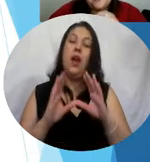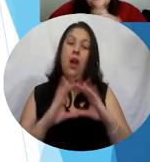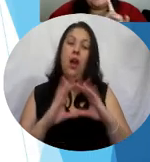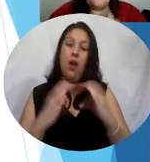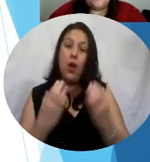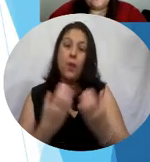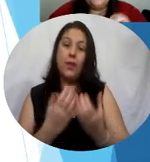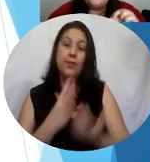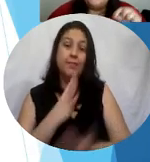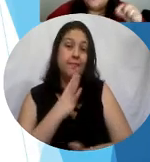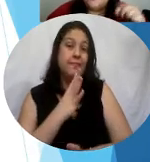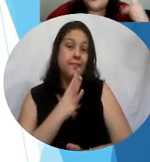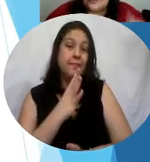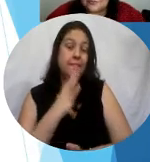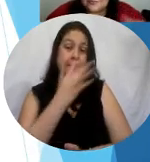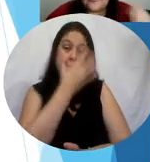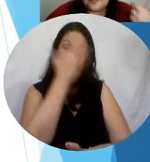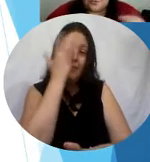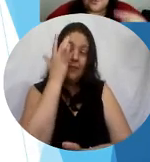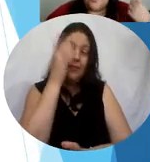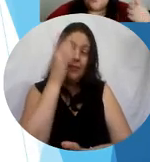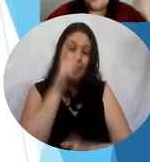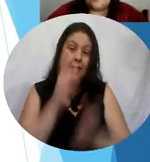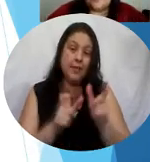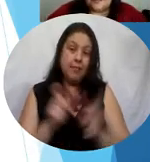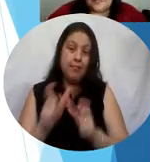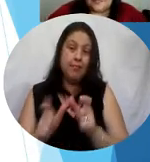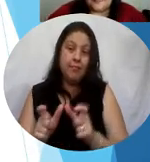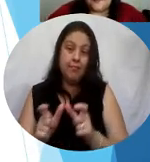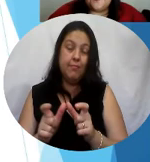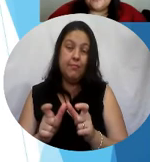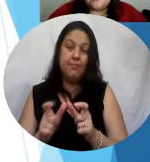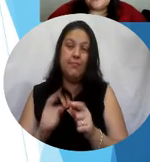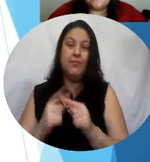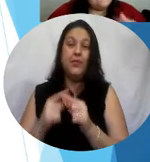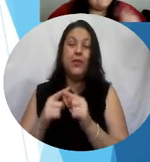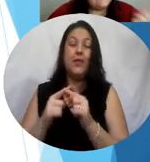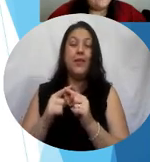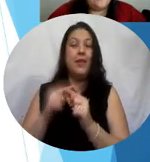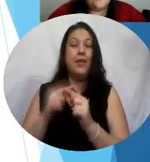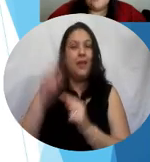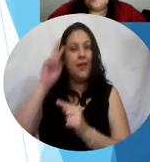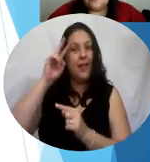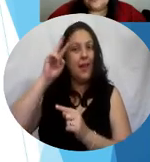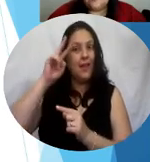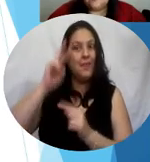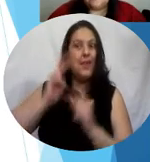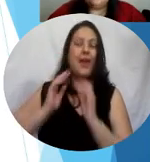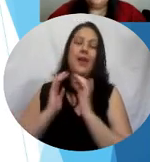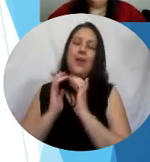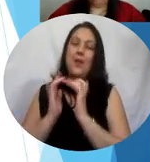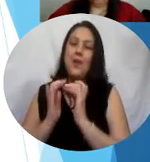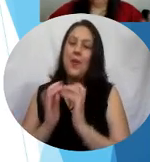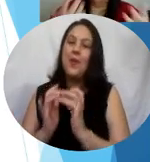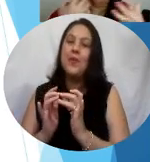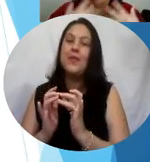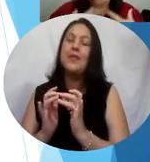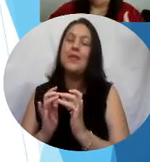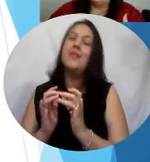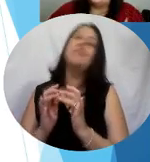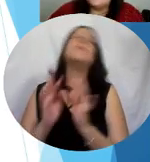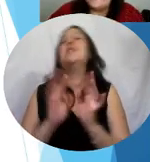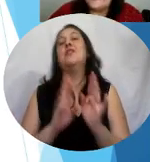comunidade. Lembrando que nem toda pessoa com autismo vai ser igual a outra. Então, eu